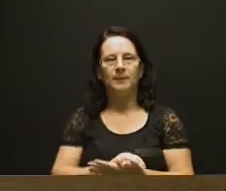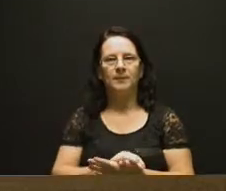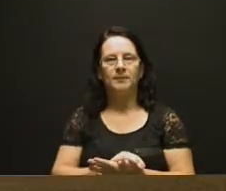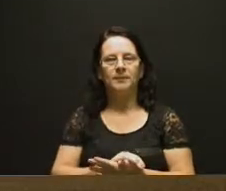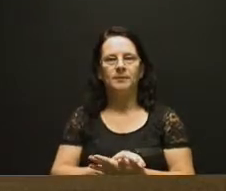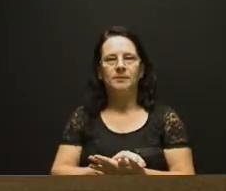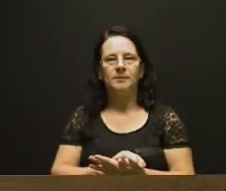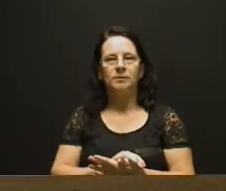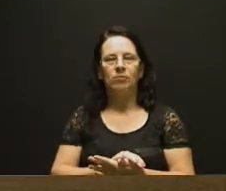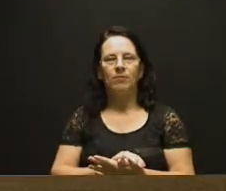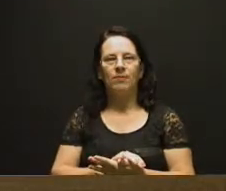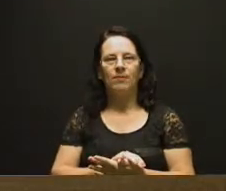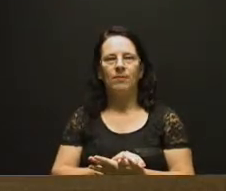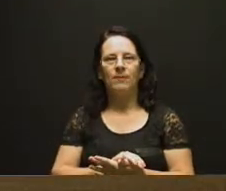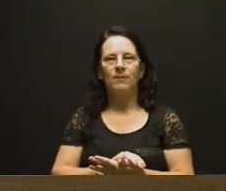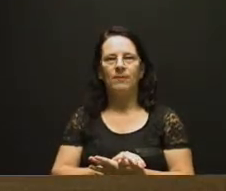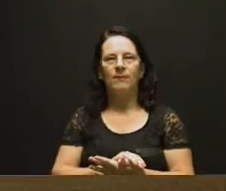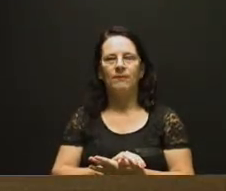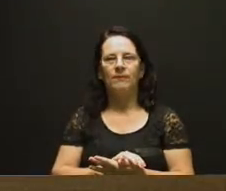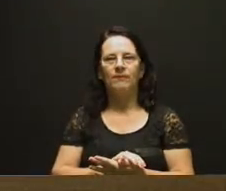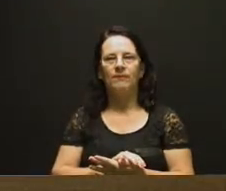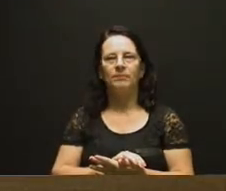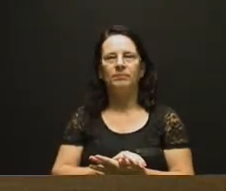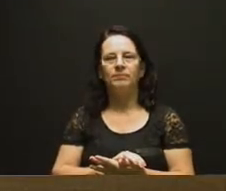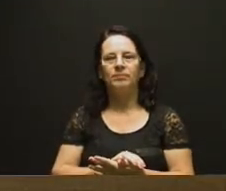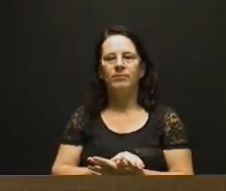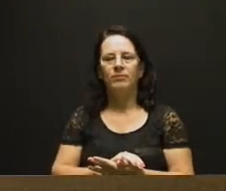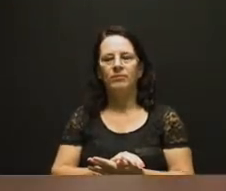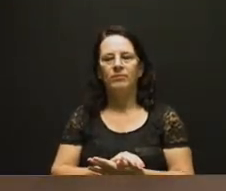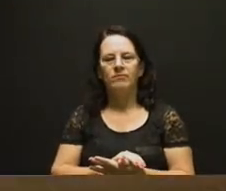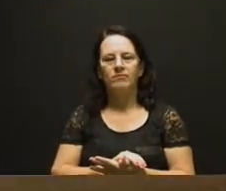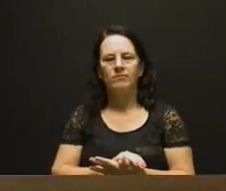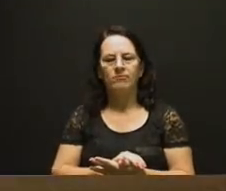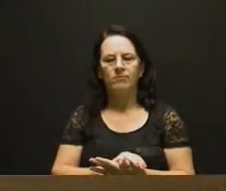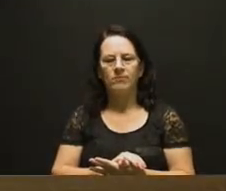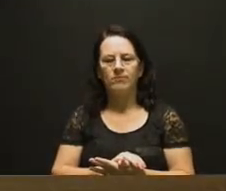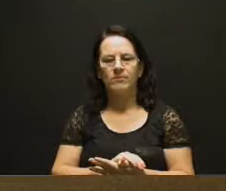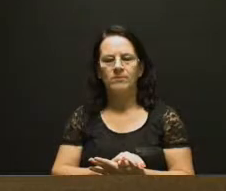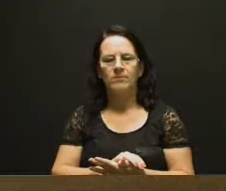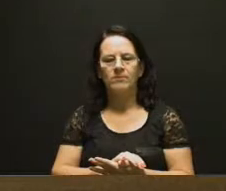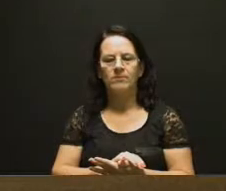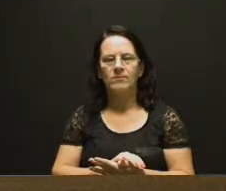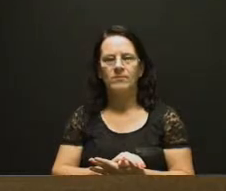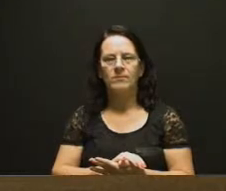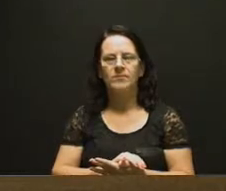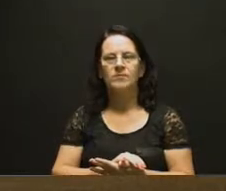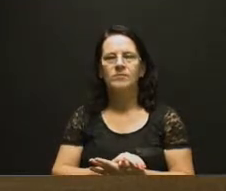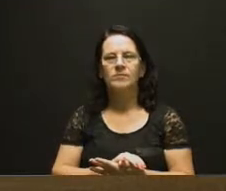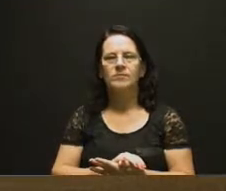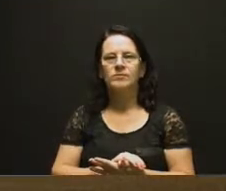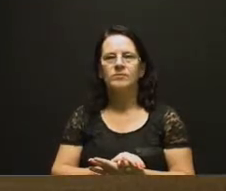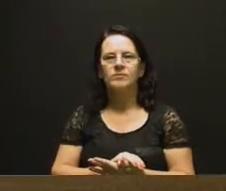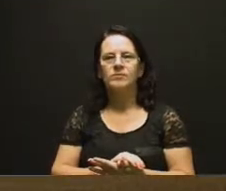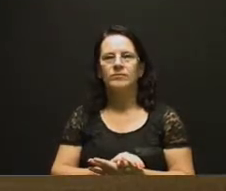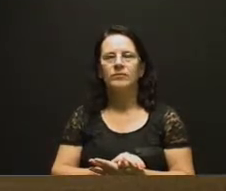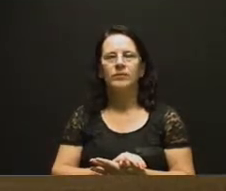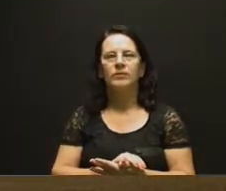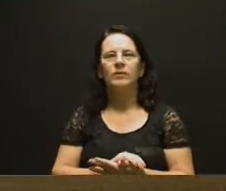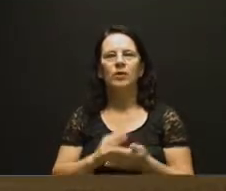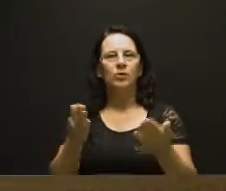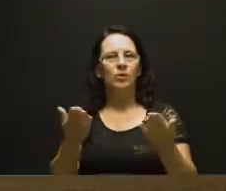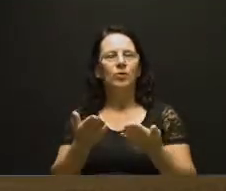fazer colocações específicas porque eu acho que essa audiência